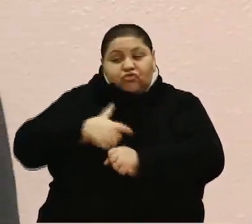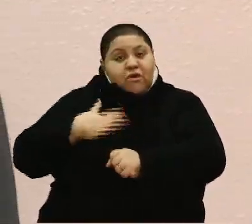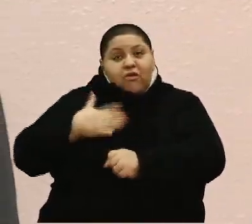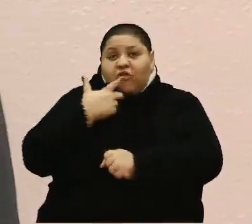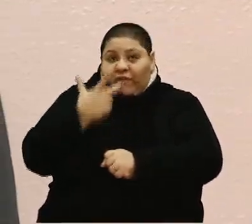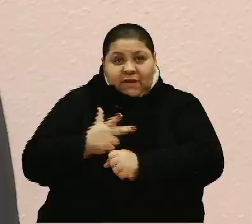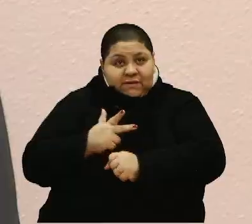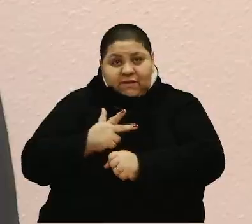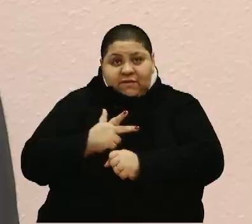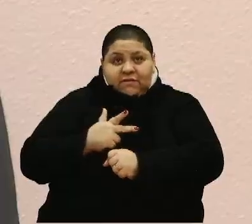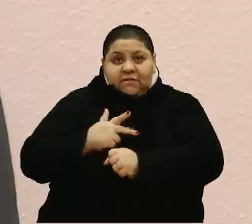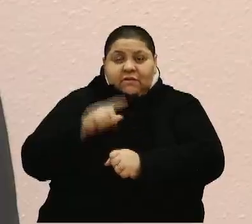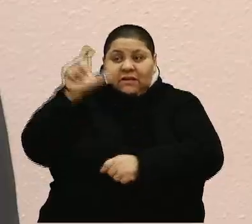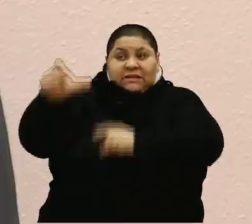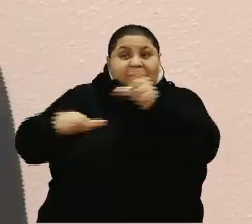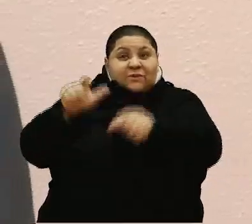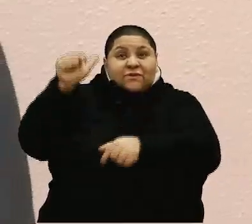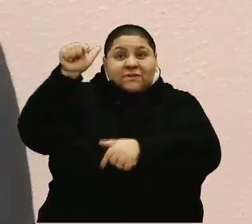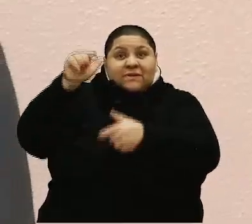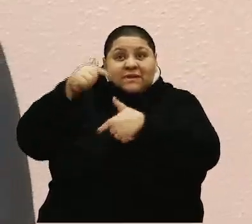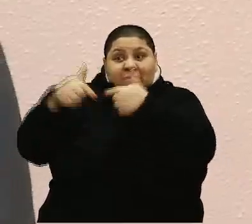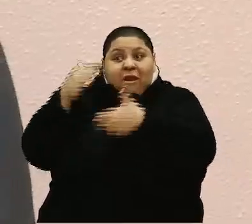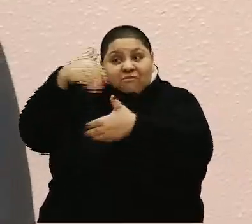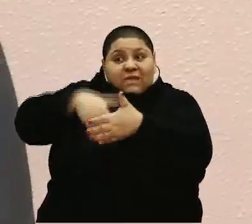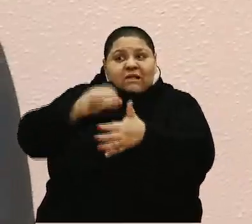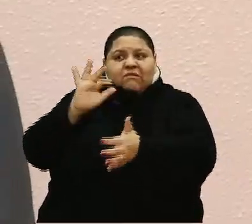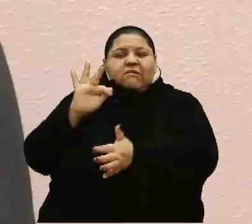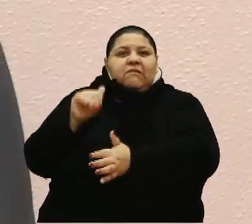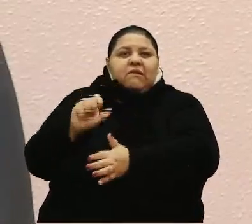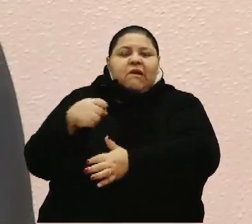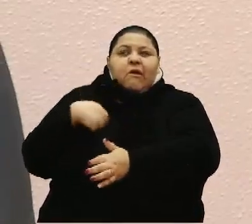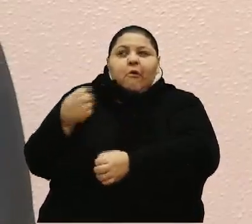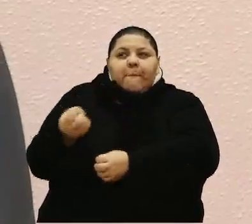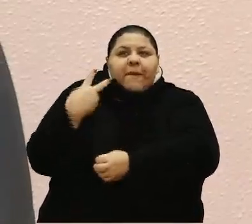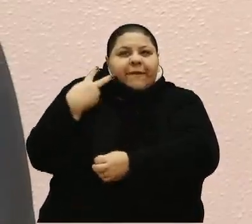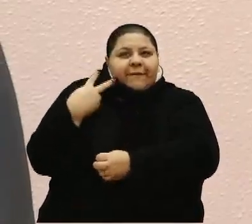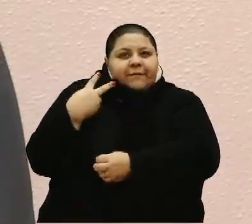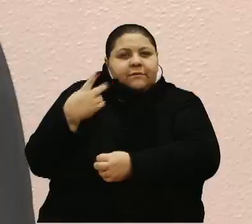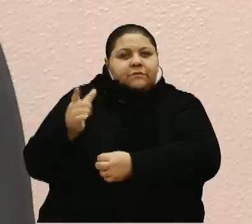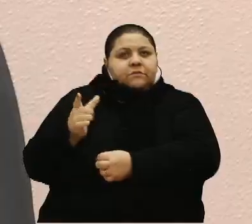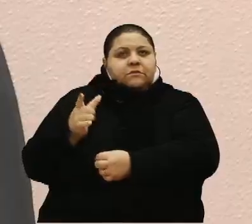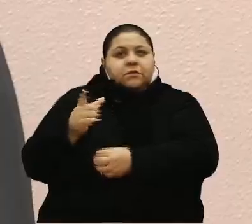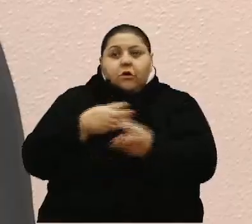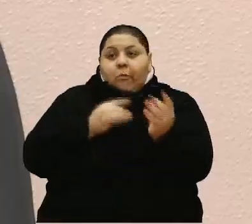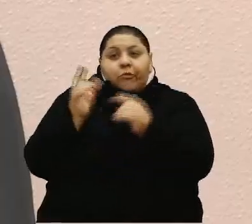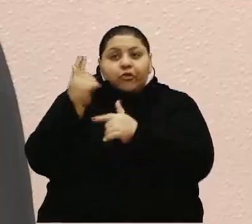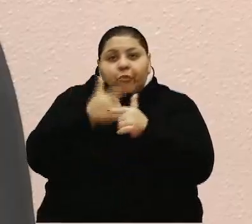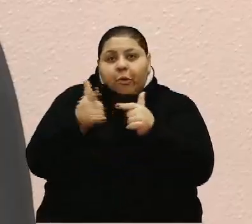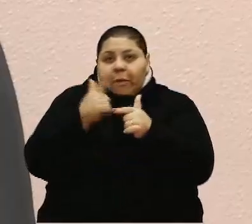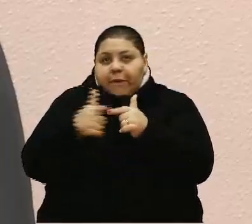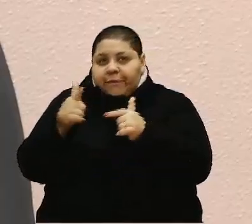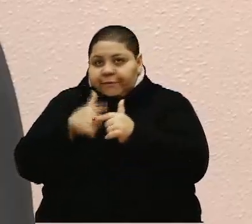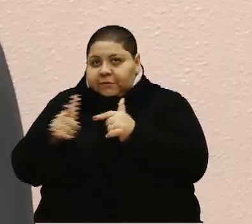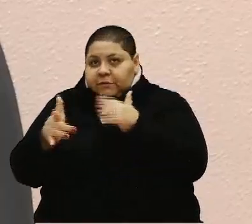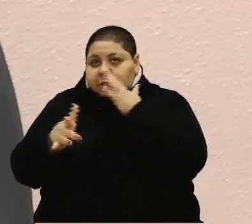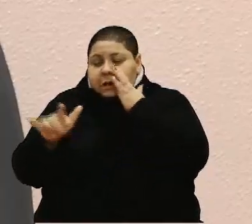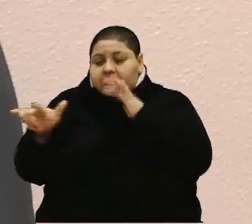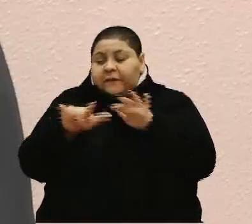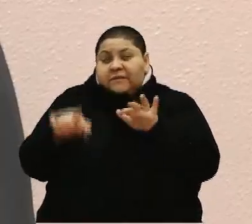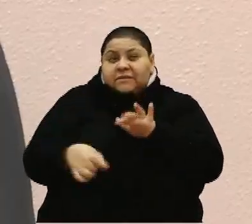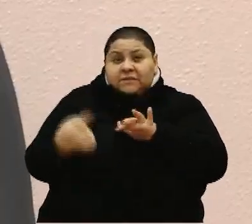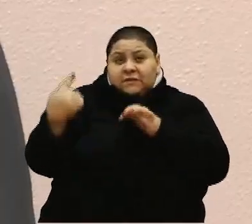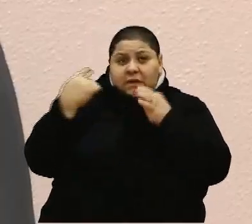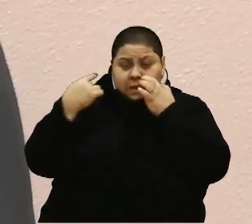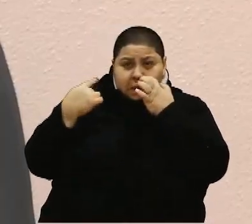falando, são as pessoas que trabalham lá. E aí eu percebi que nós estávamos com muito problema, quando semana